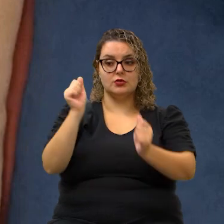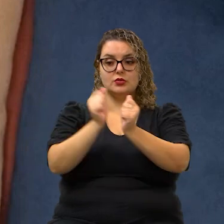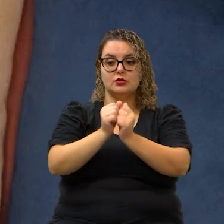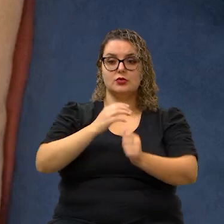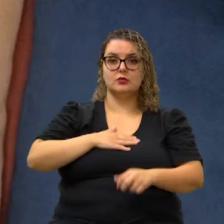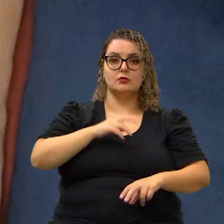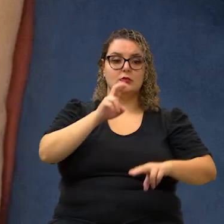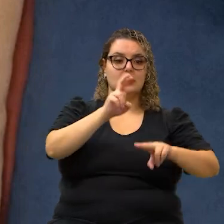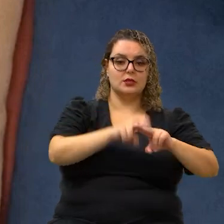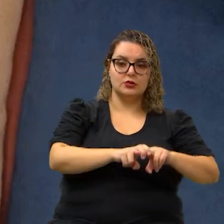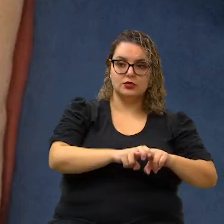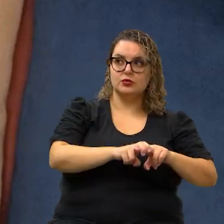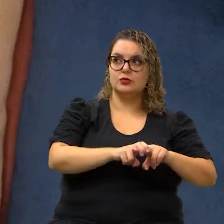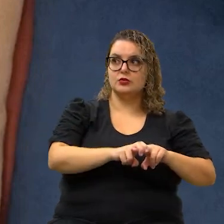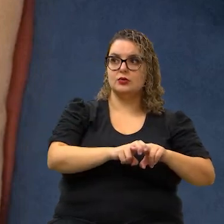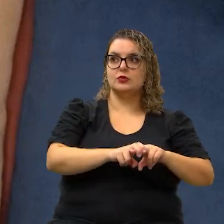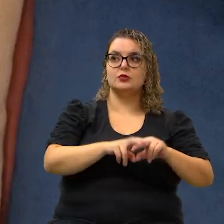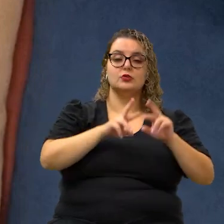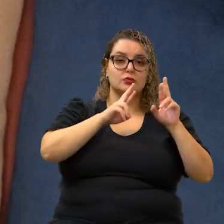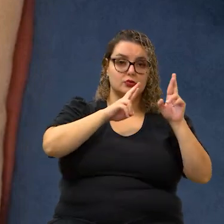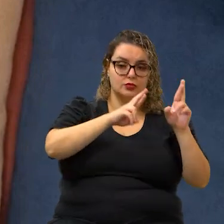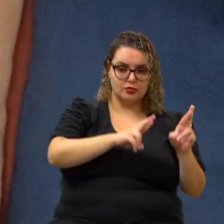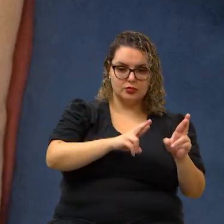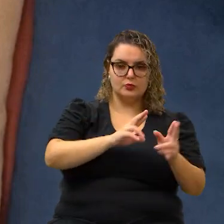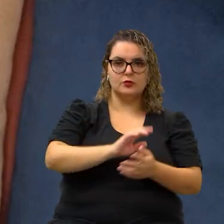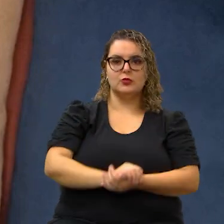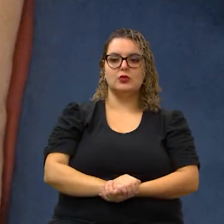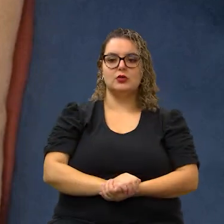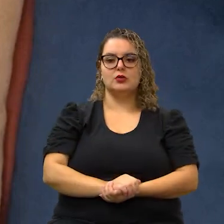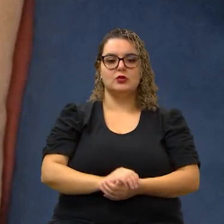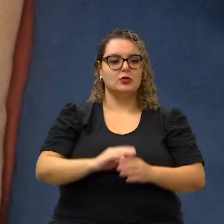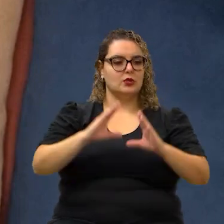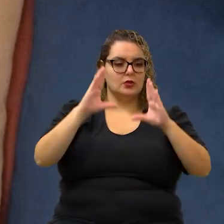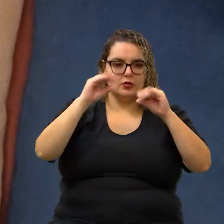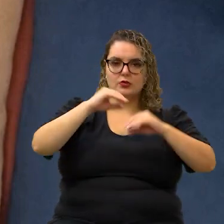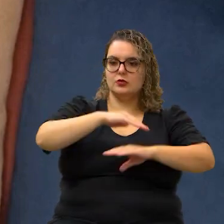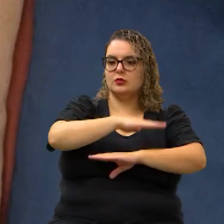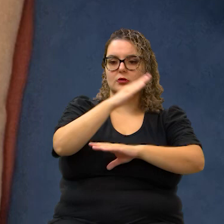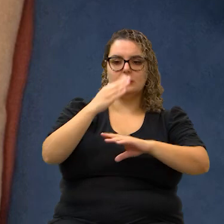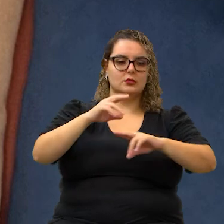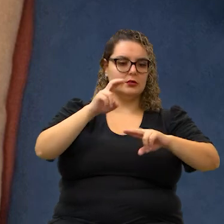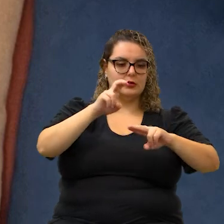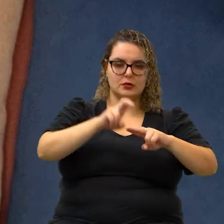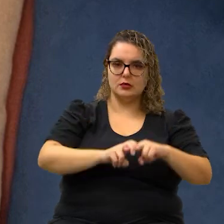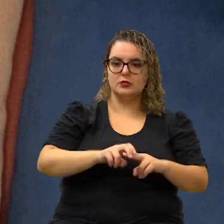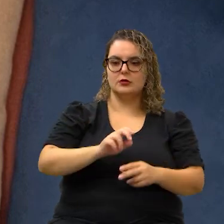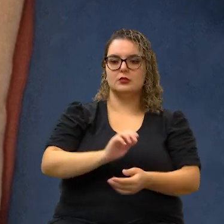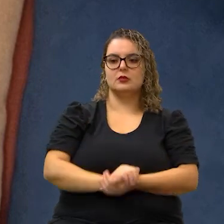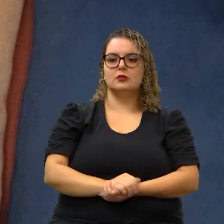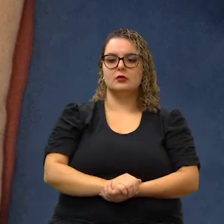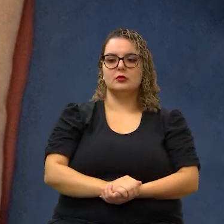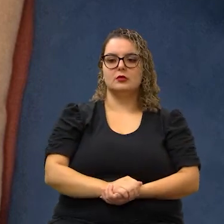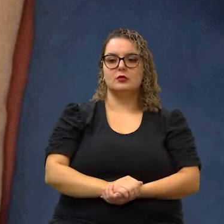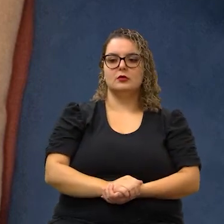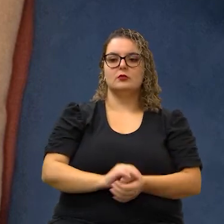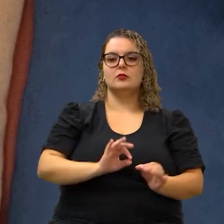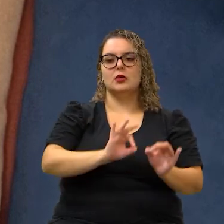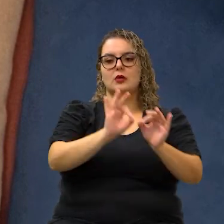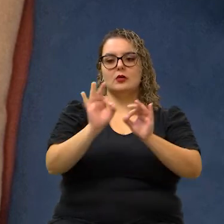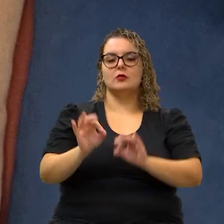cadeira, dormia a noite inteira sentado em uma cadeira lá para me acompanhar no hospital.